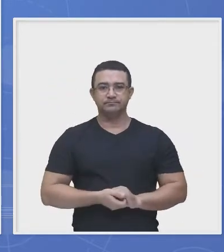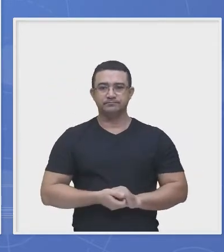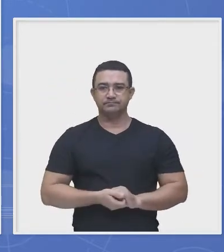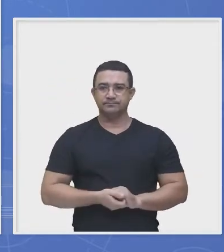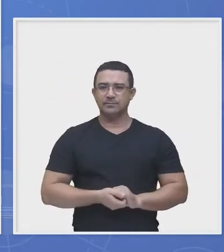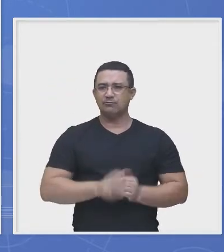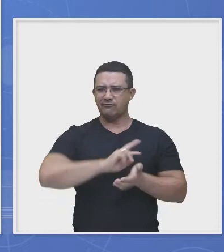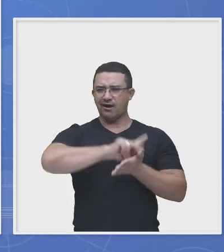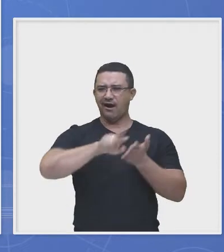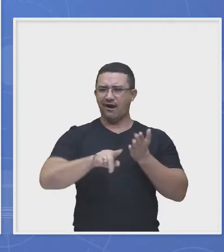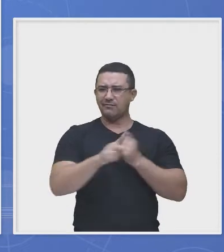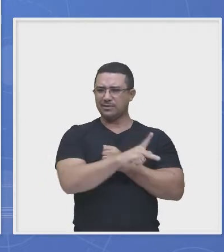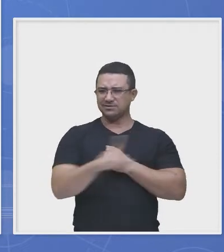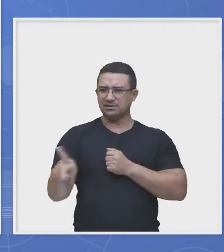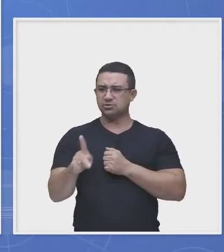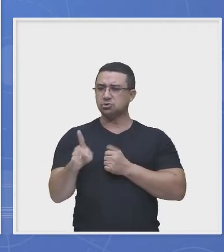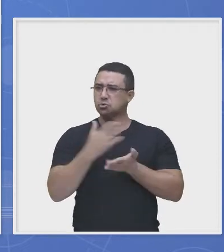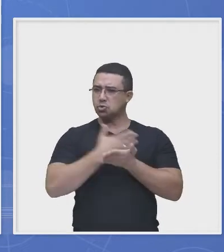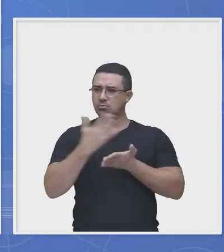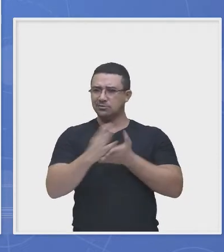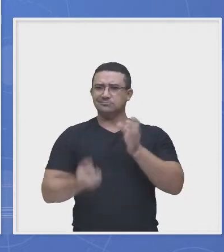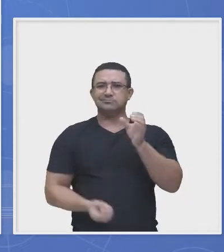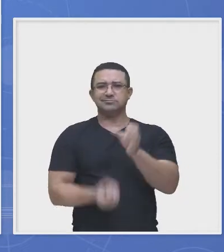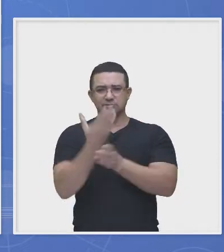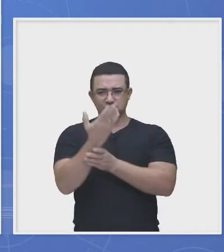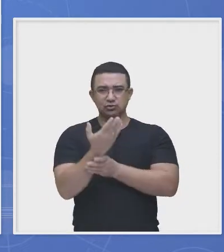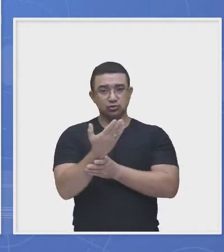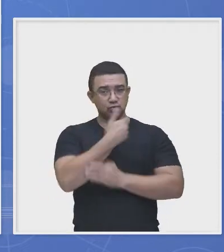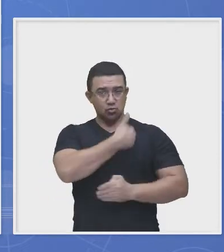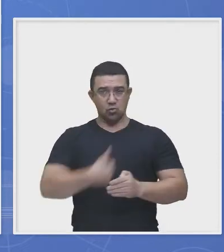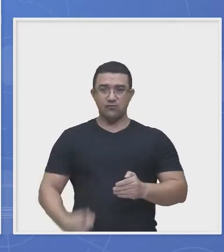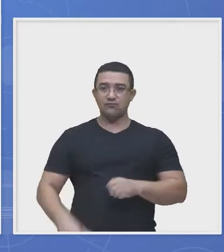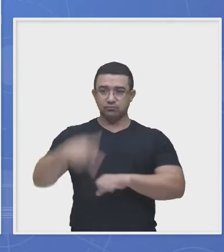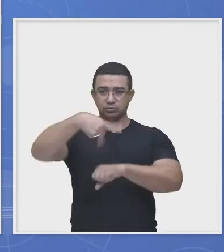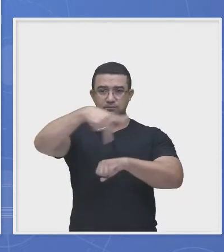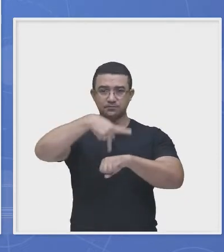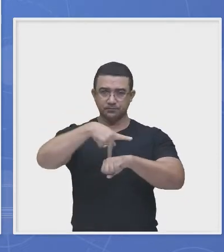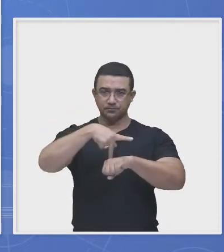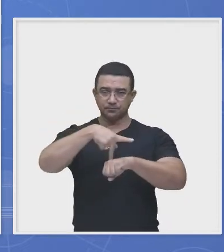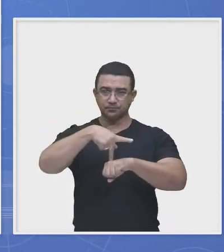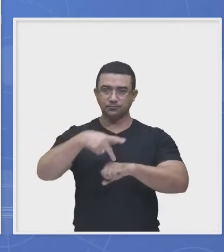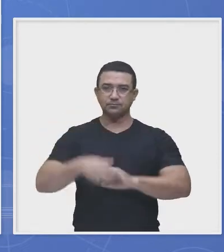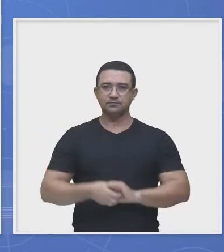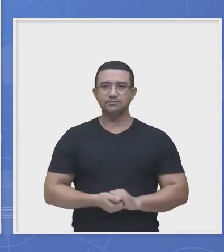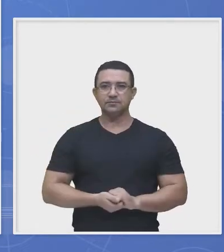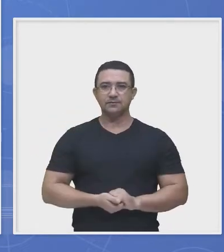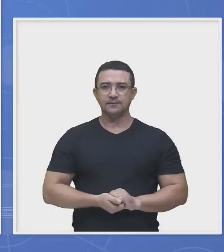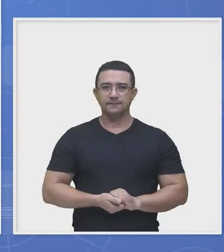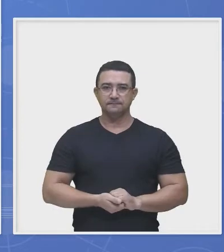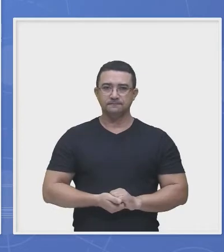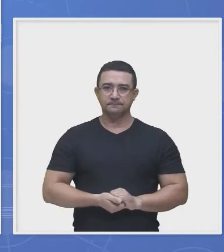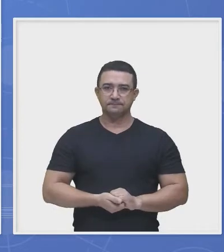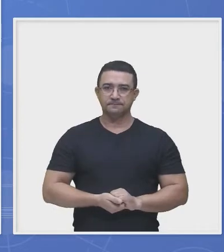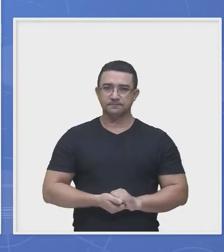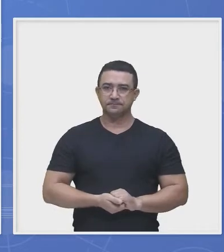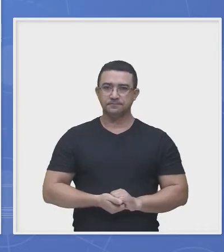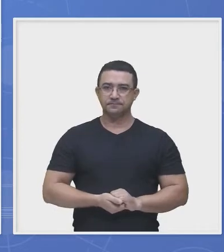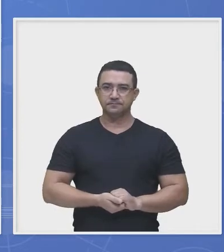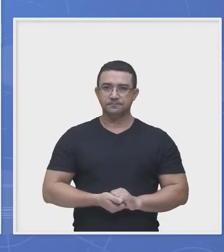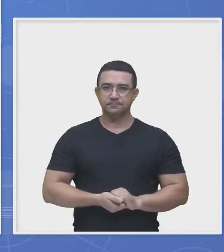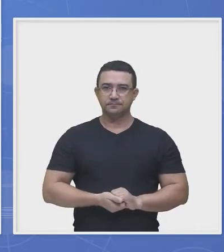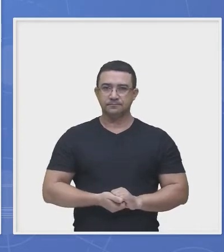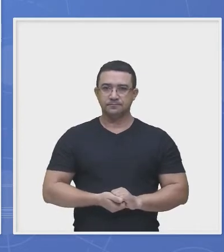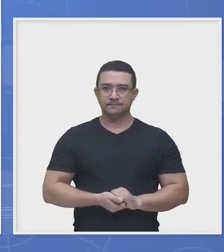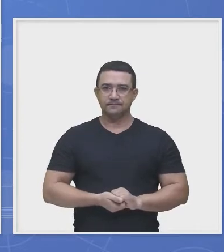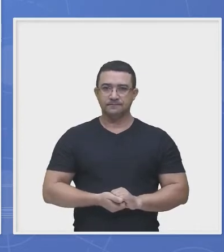Deodoro, então, e tantos outros que vão, no caso, passar pela presidência da República